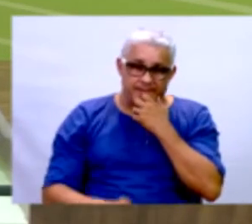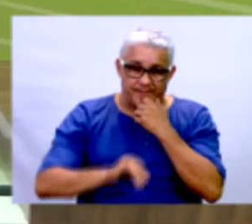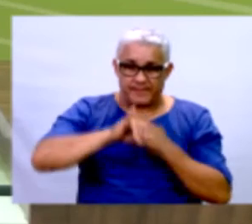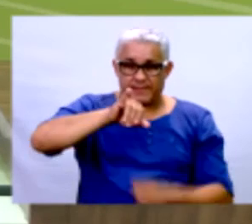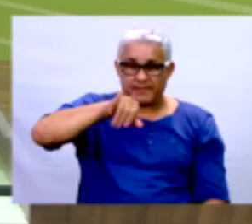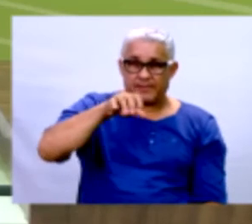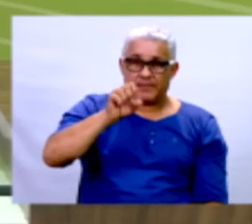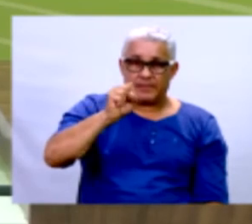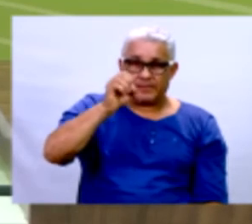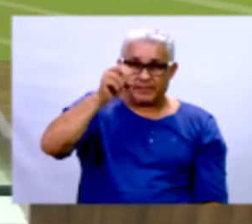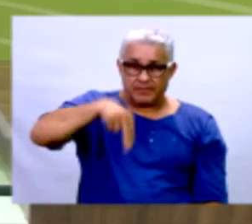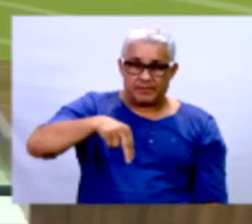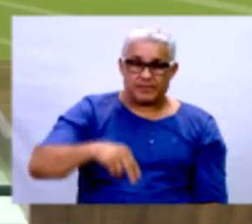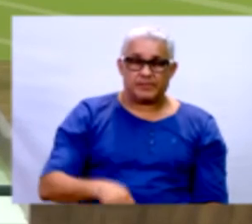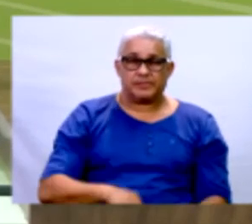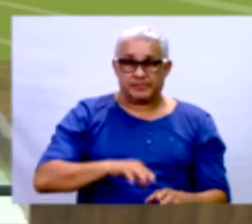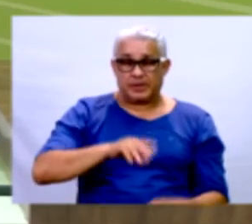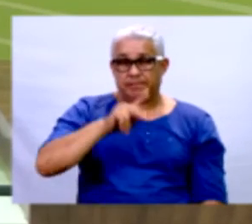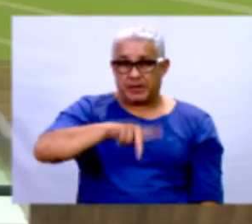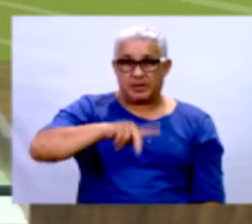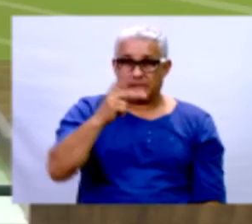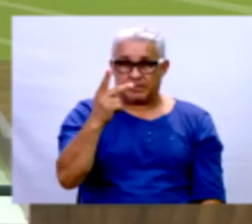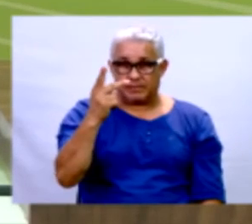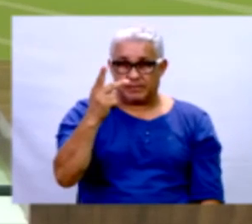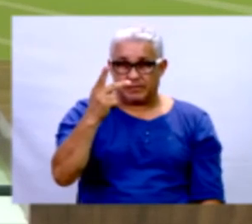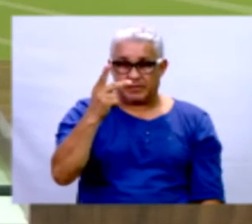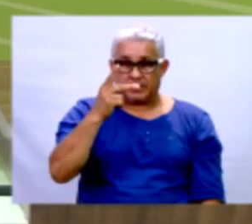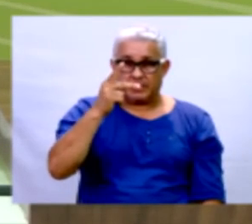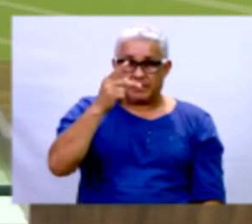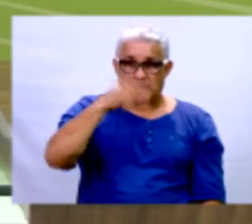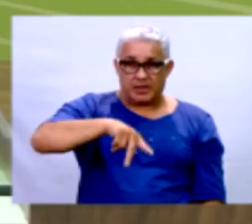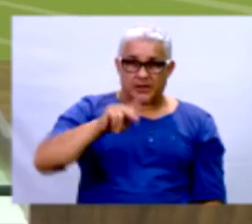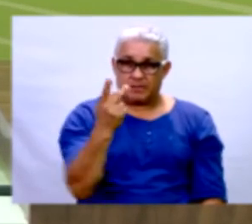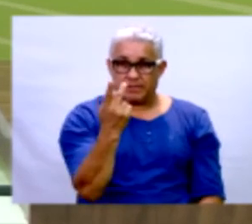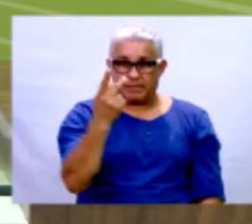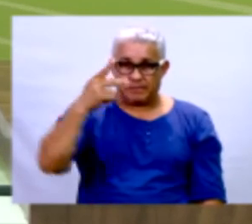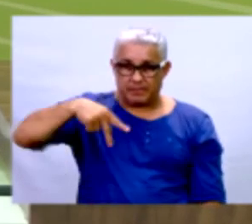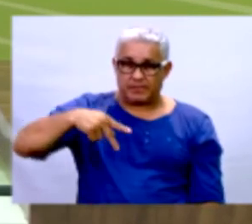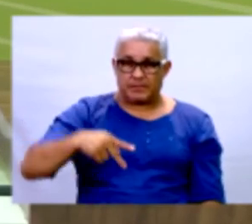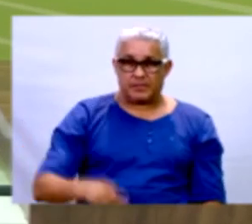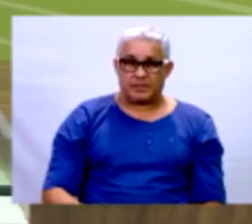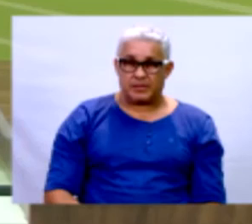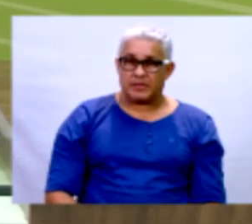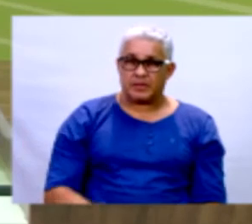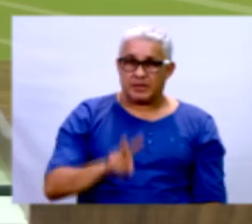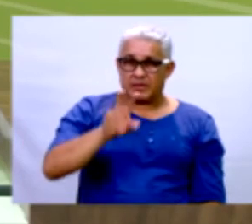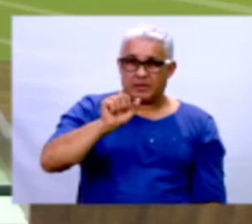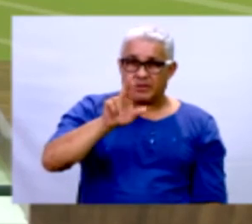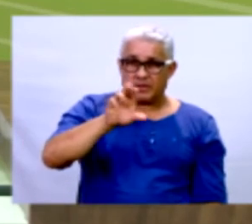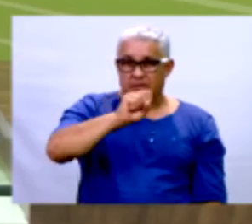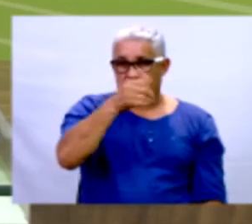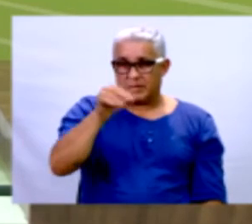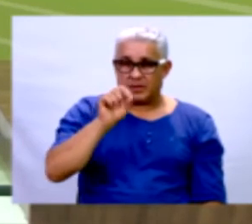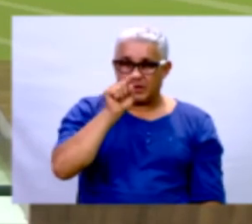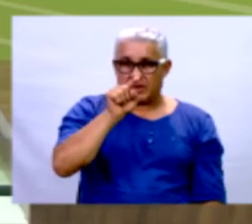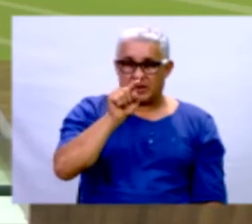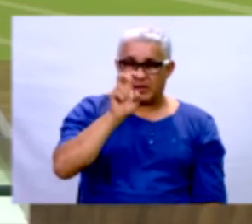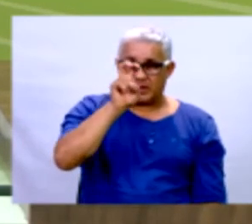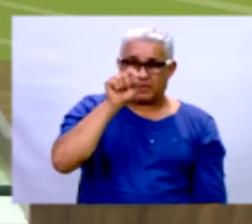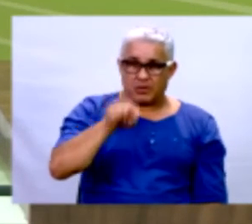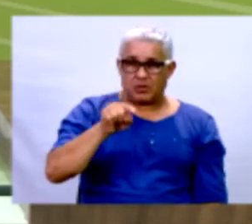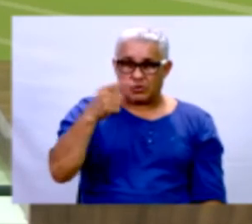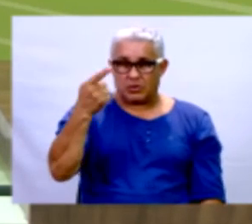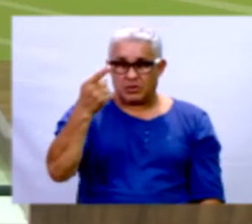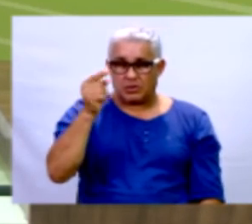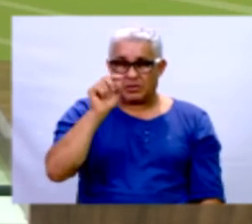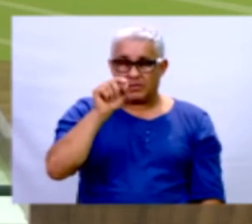JSON, o PHP, a partir da versão 5.2, se não me engano 5.2.0.02, mais